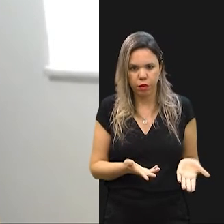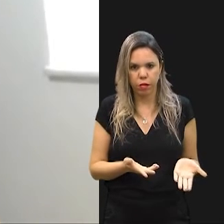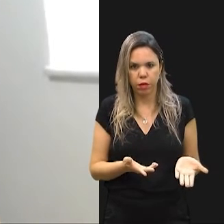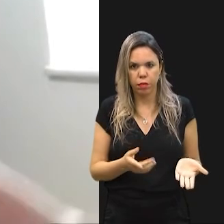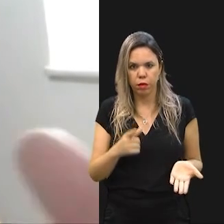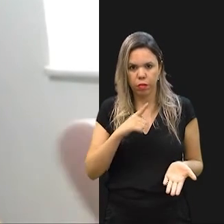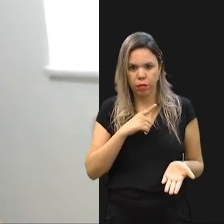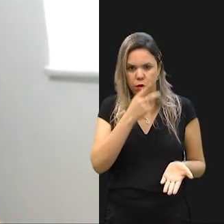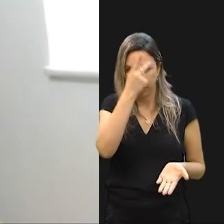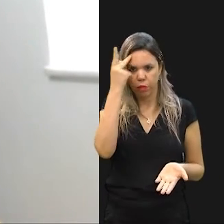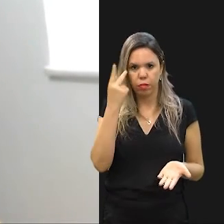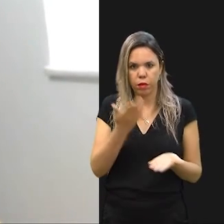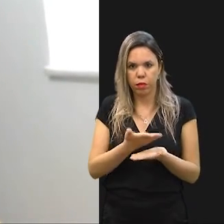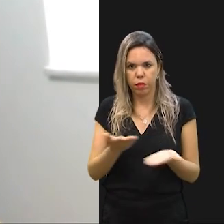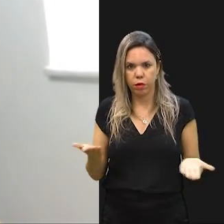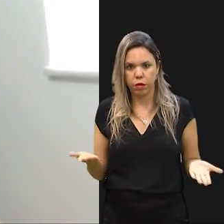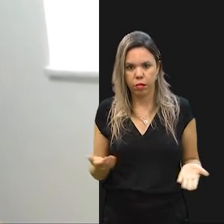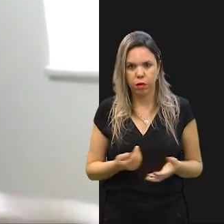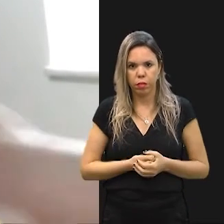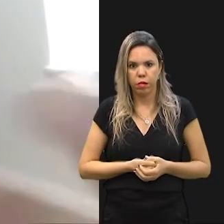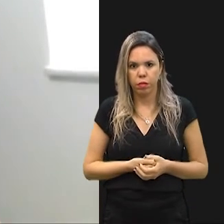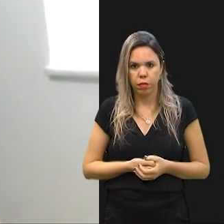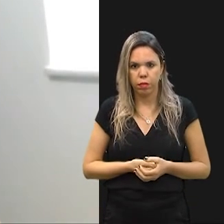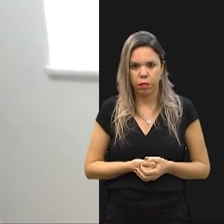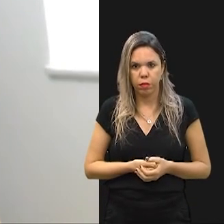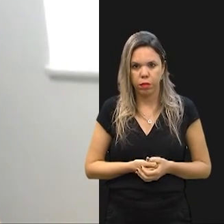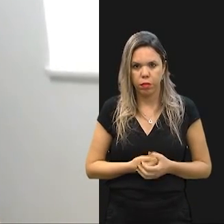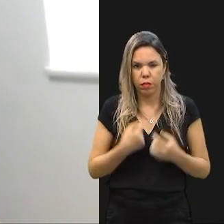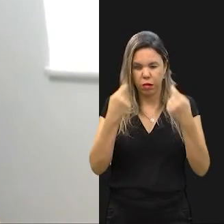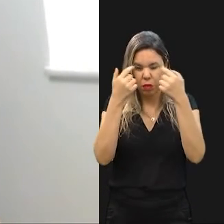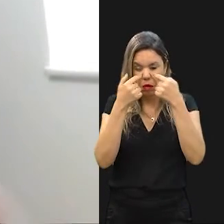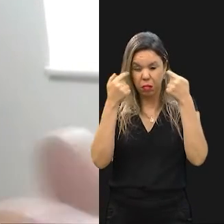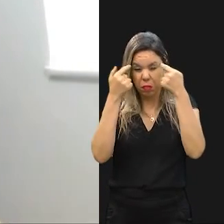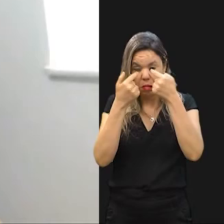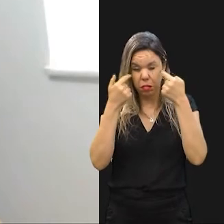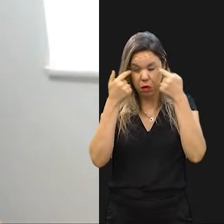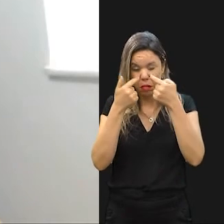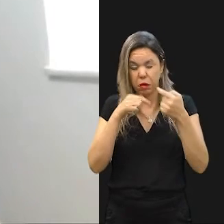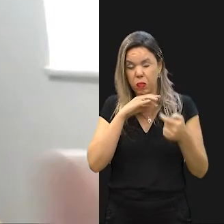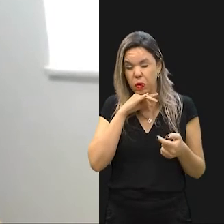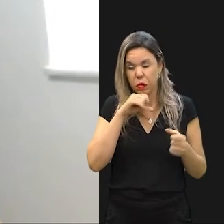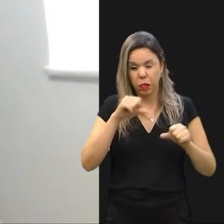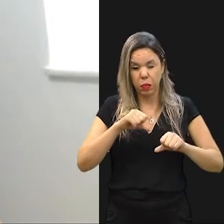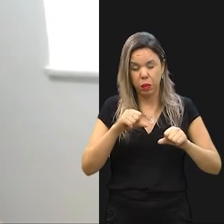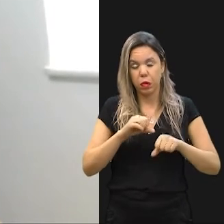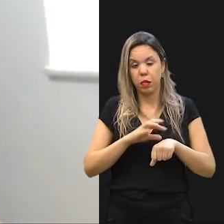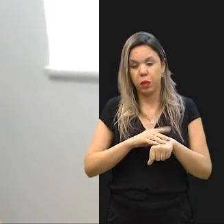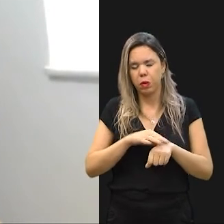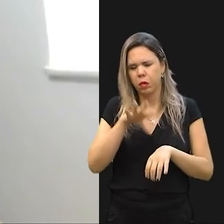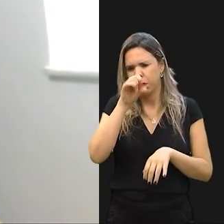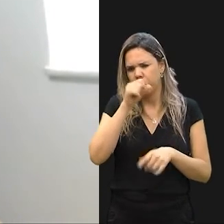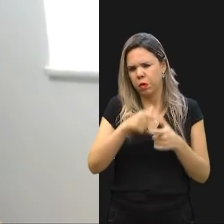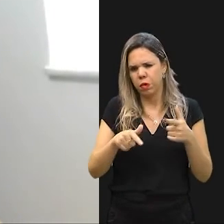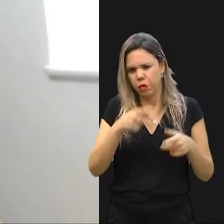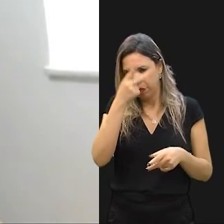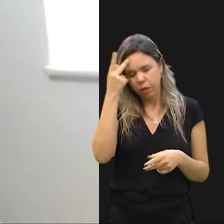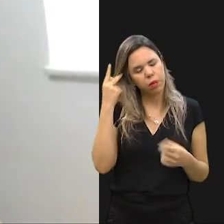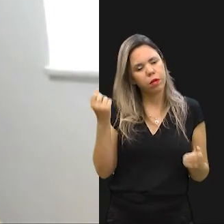a pessoas, né? Olhos, né? A respiração das pessoas também